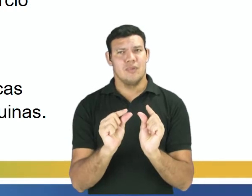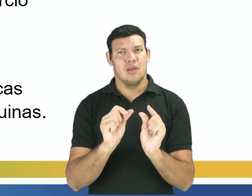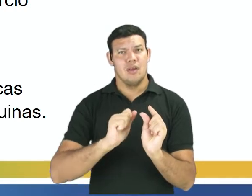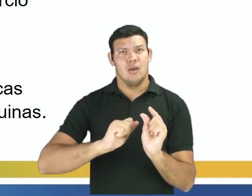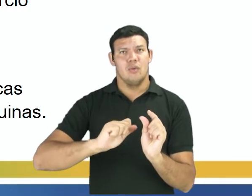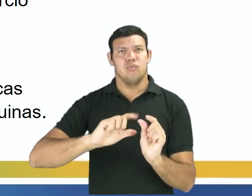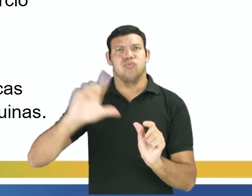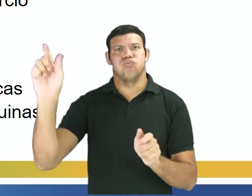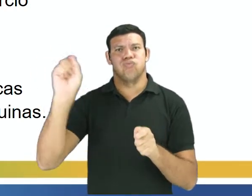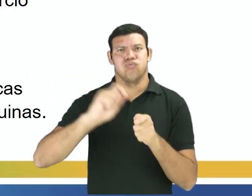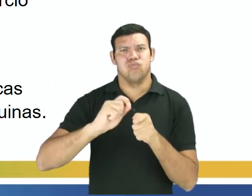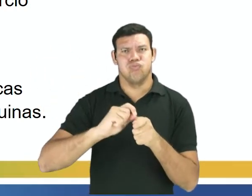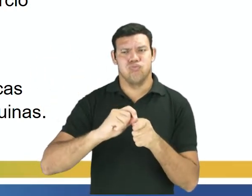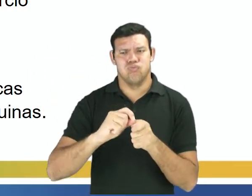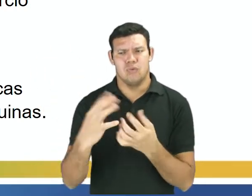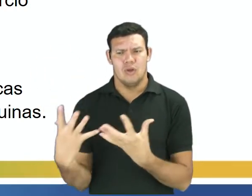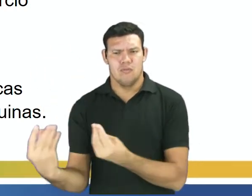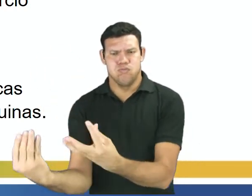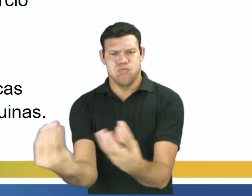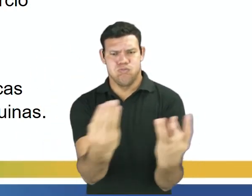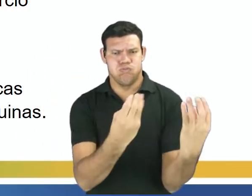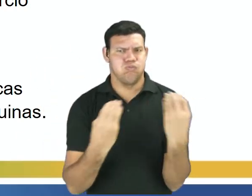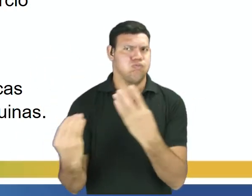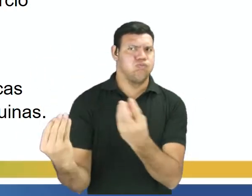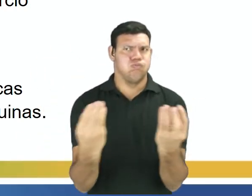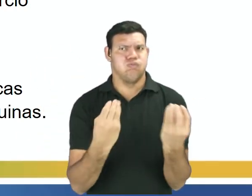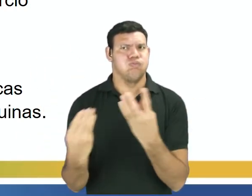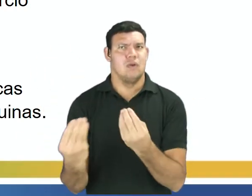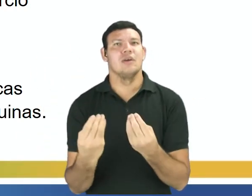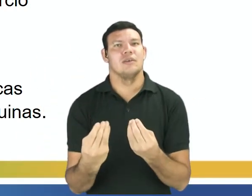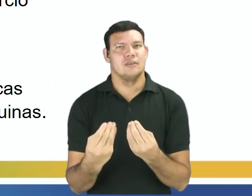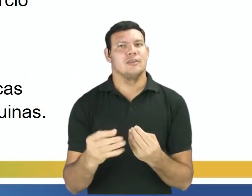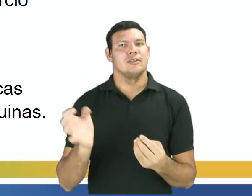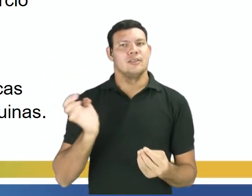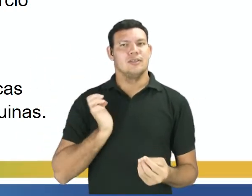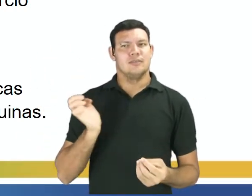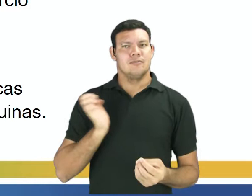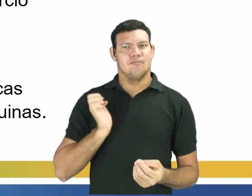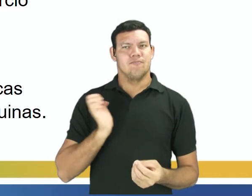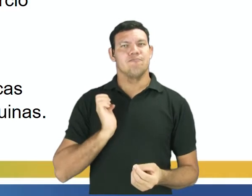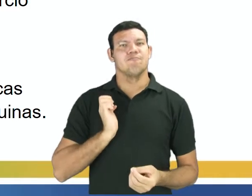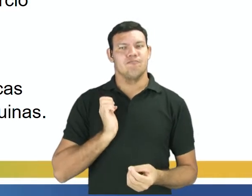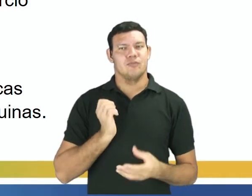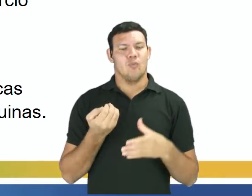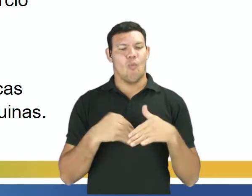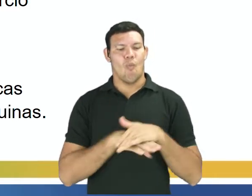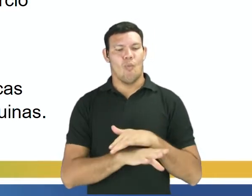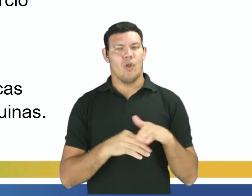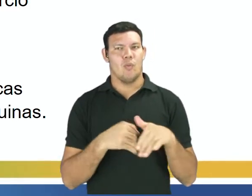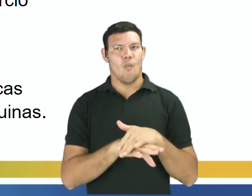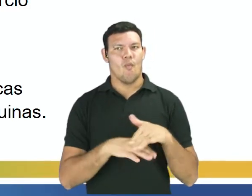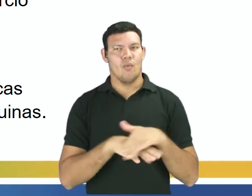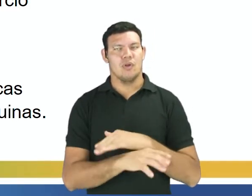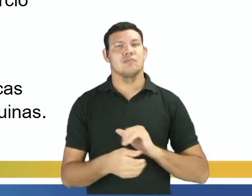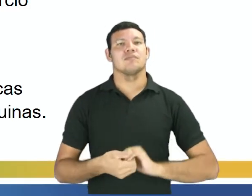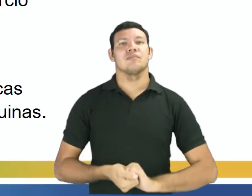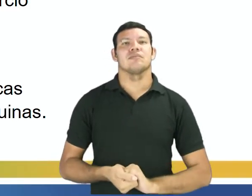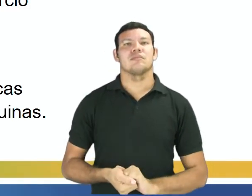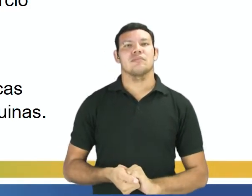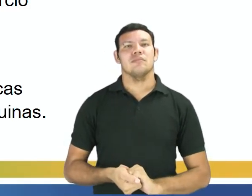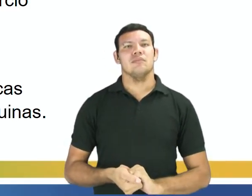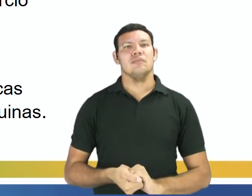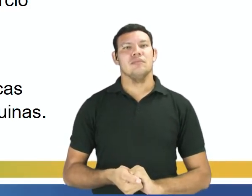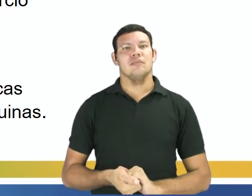então o ganho real é muito maior. Portanto, acúmulo de riquezas para o capitalista. Aumento do